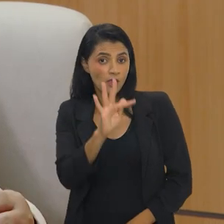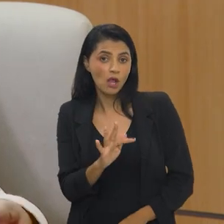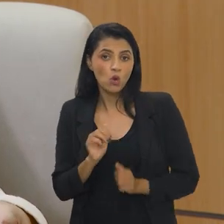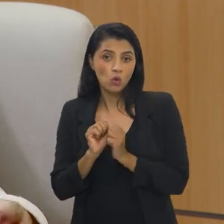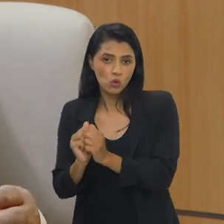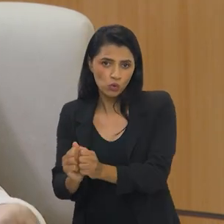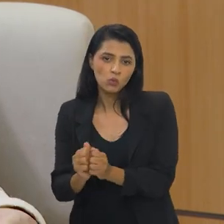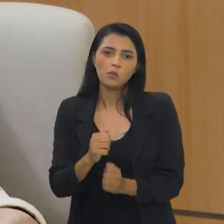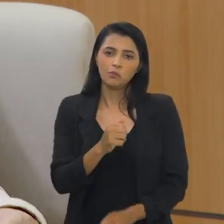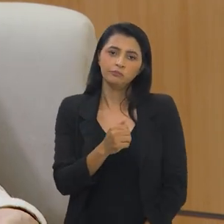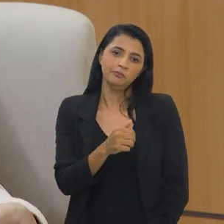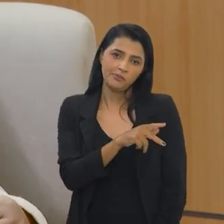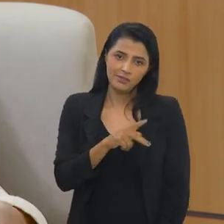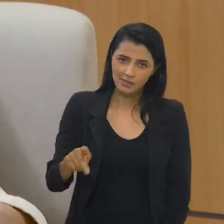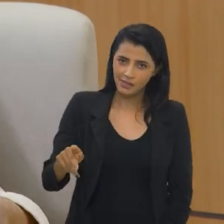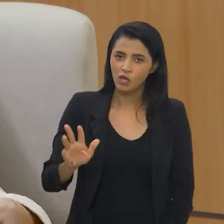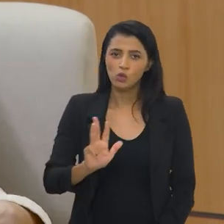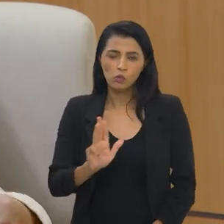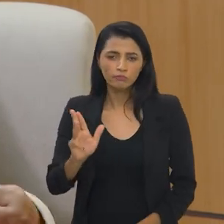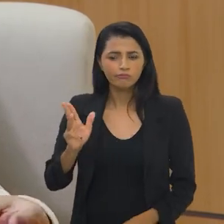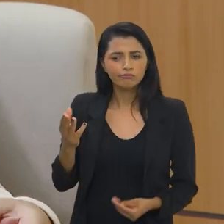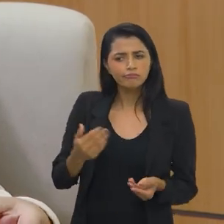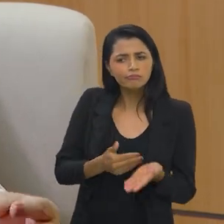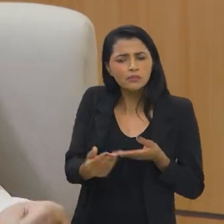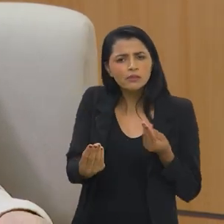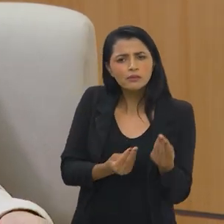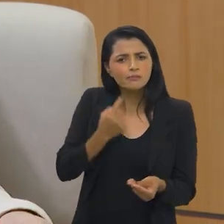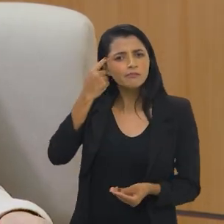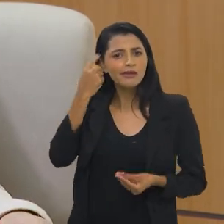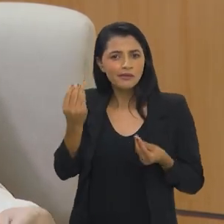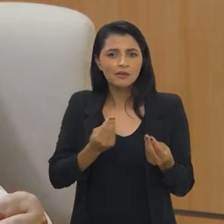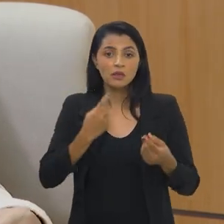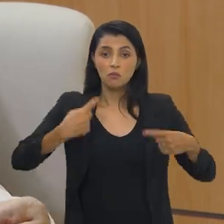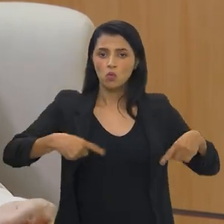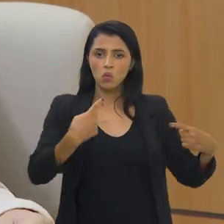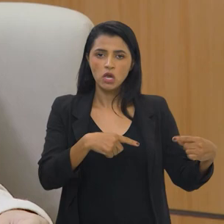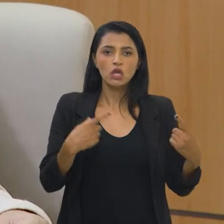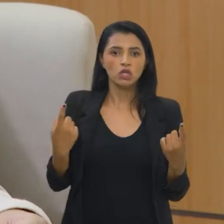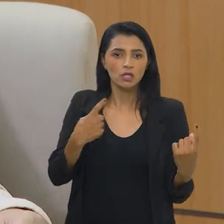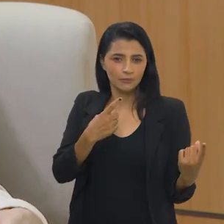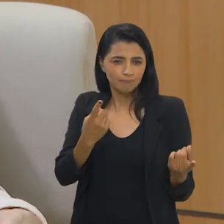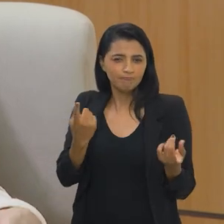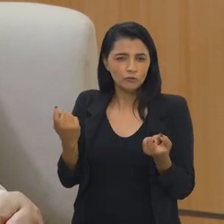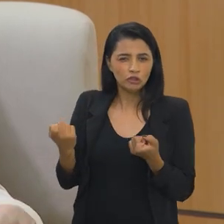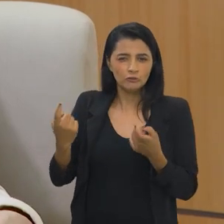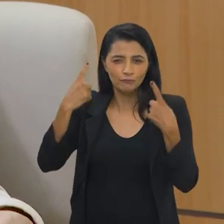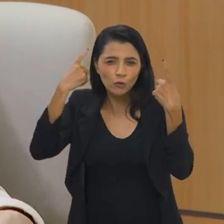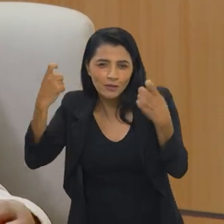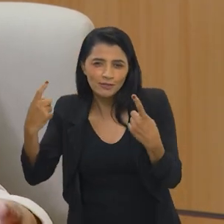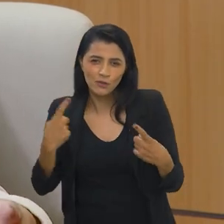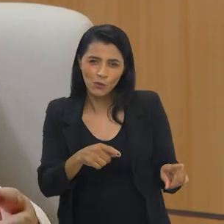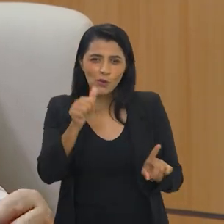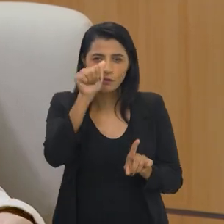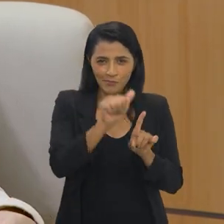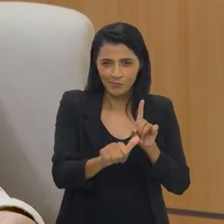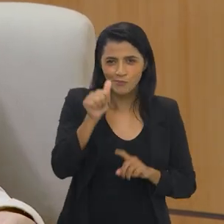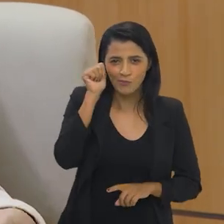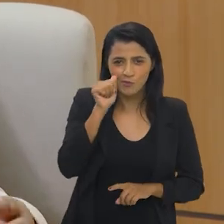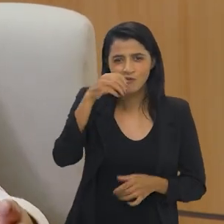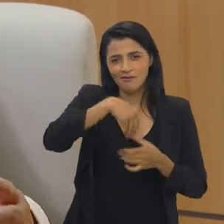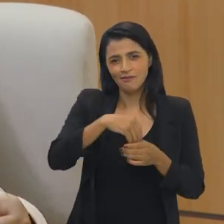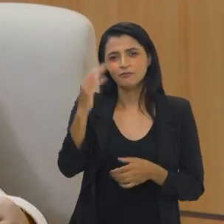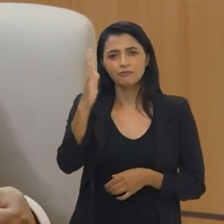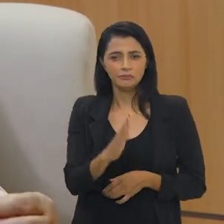com o presidente Lula para começar a pensar a política de enfrentamento da violência contra as mulheres no país